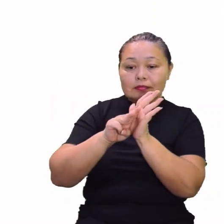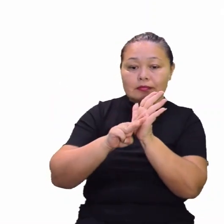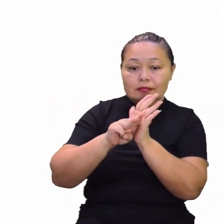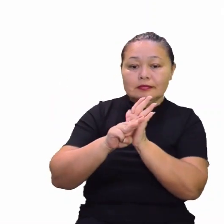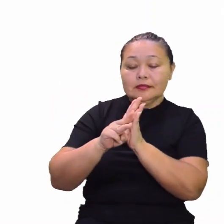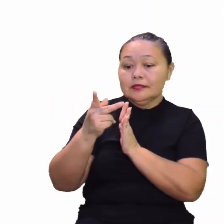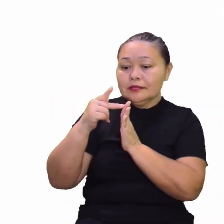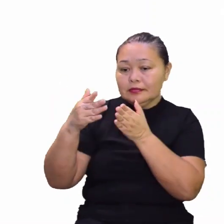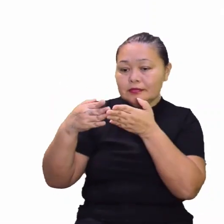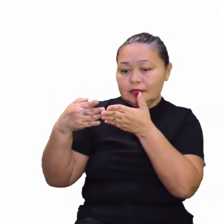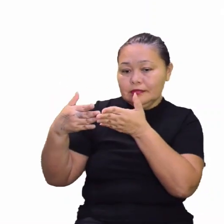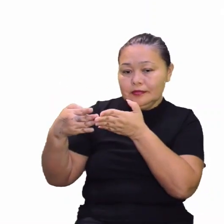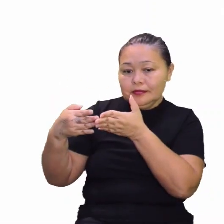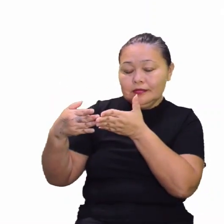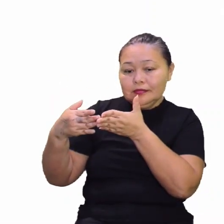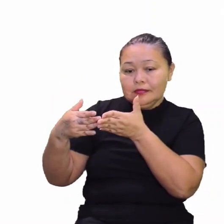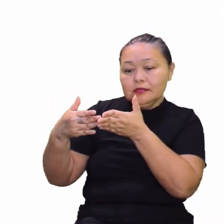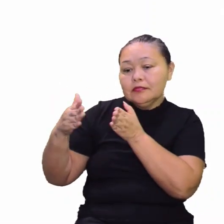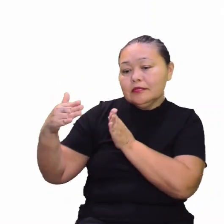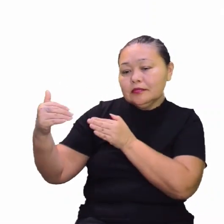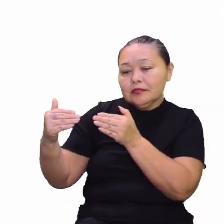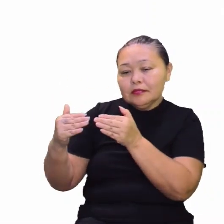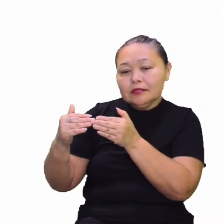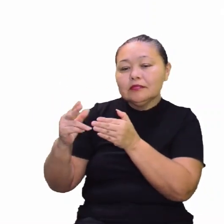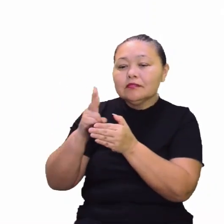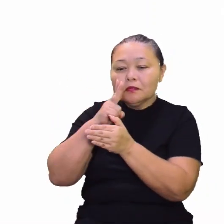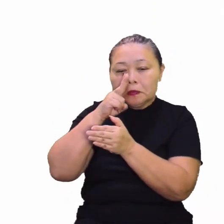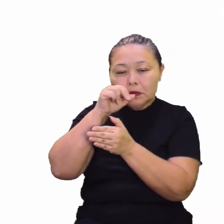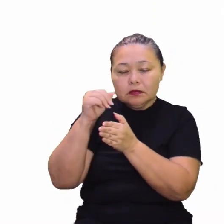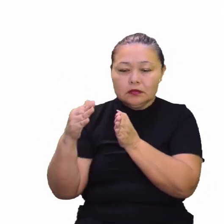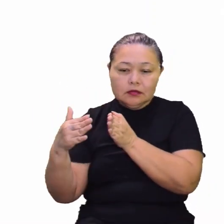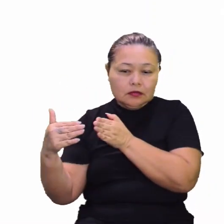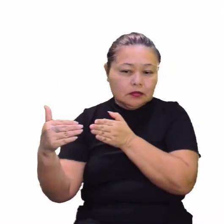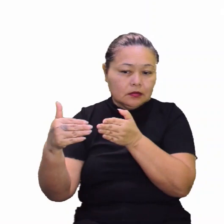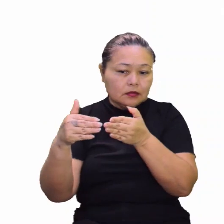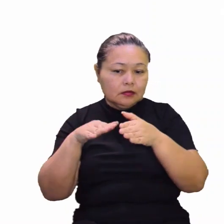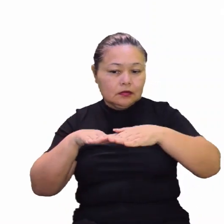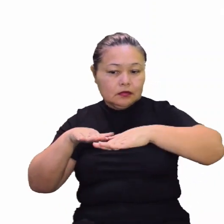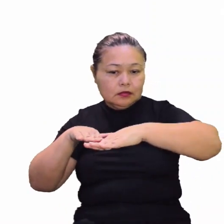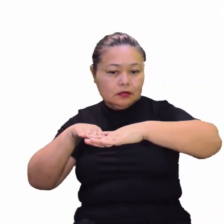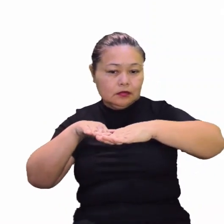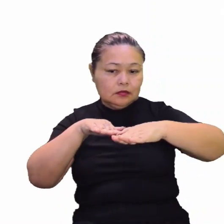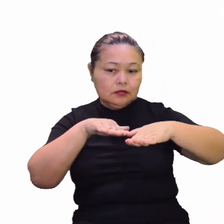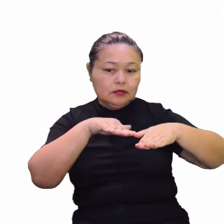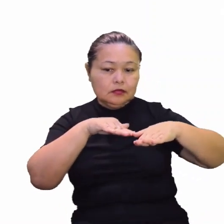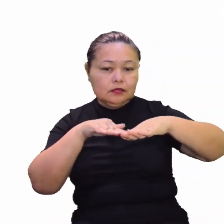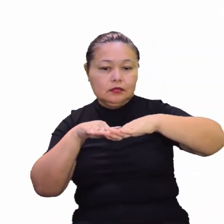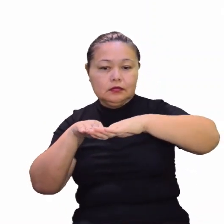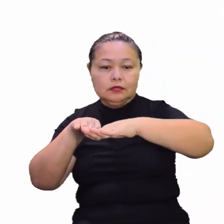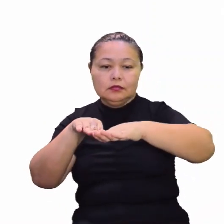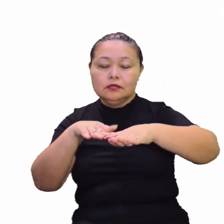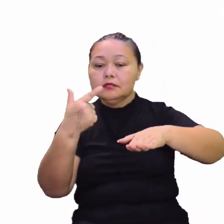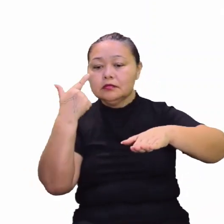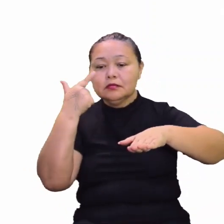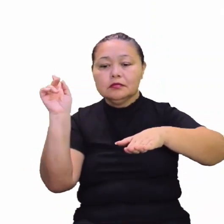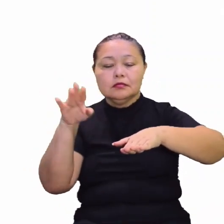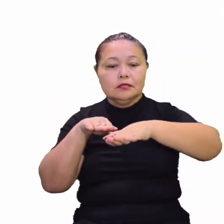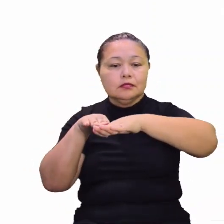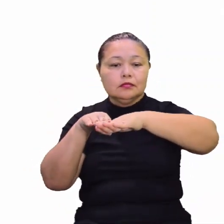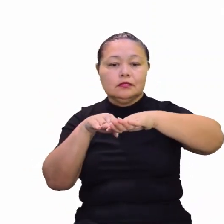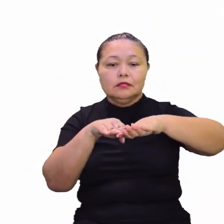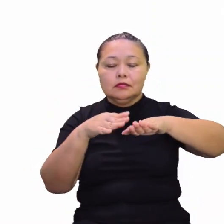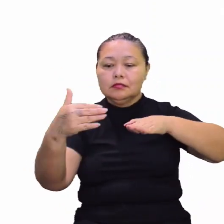um barco que eu falei, ele só é pequenininho, mas tem muita força. Muita força. Olha só o tamanho dos comboios que ele manda aí,